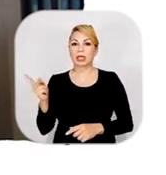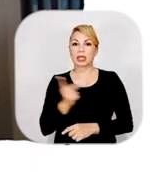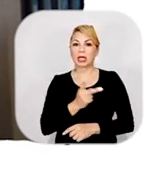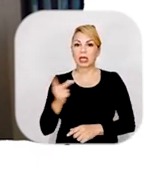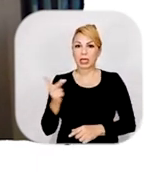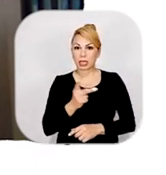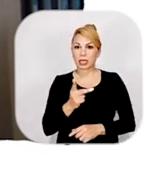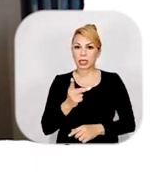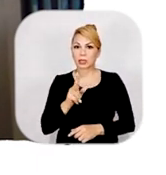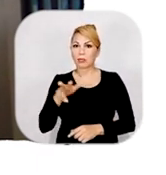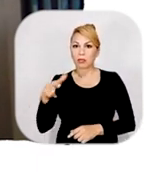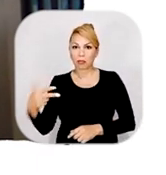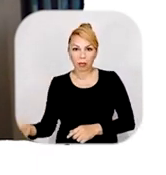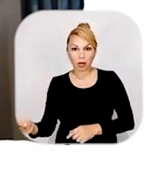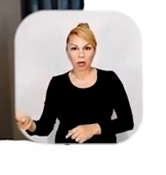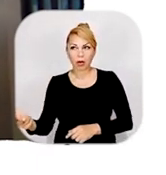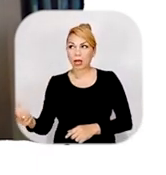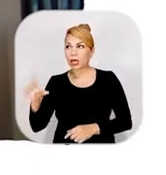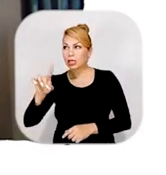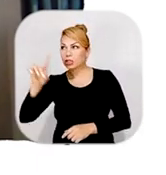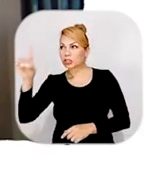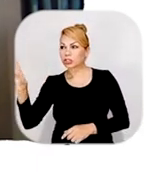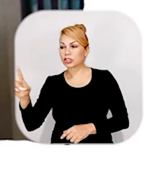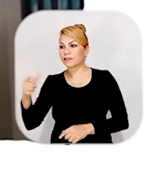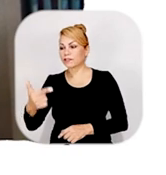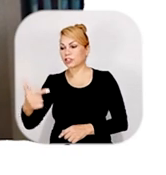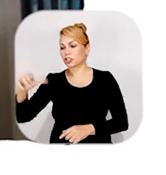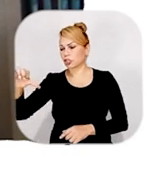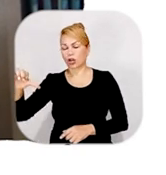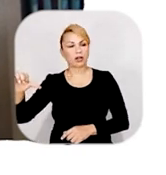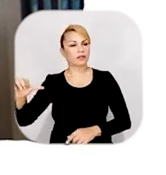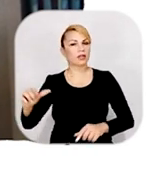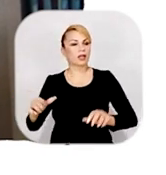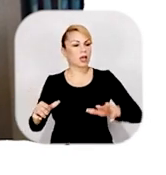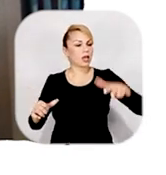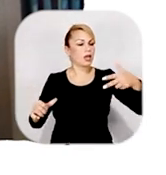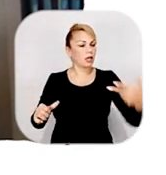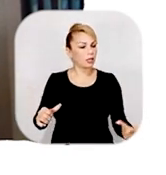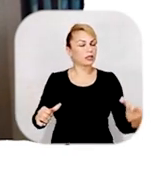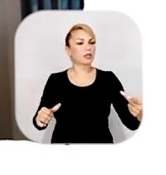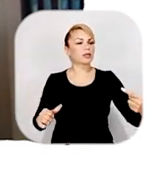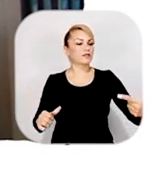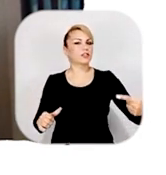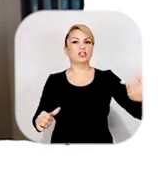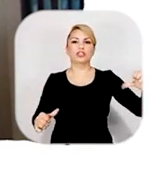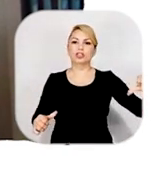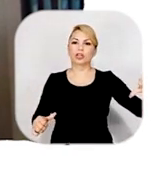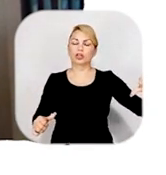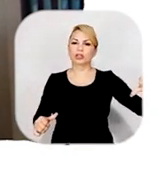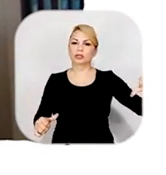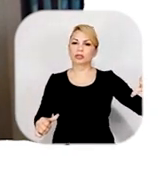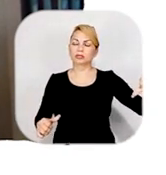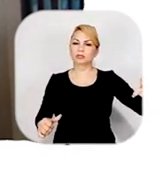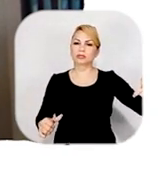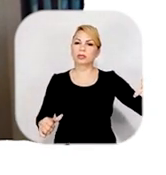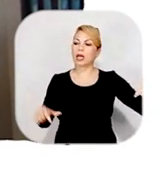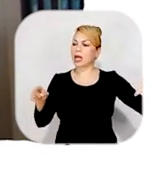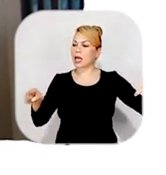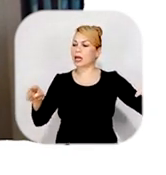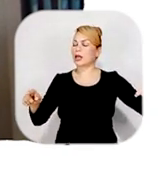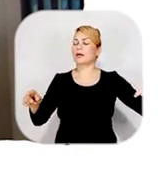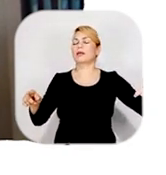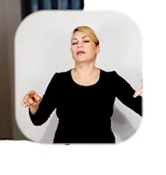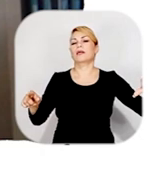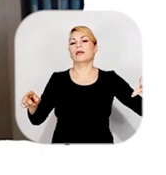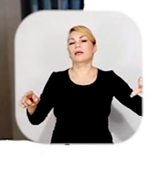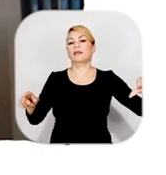mesmo dia. É, se não me engano, foi 29 de novembro. Ela morreu em 1929 e ele morreu exatamente 10 anos depois, né?